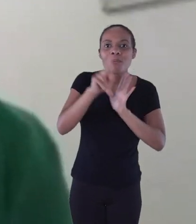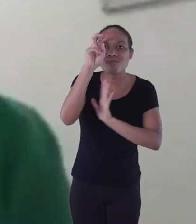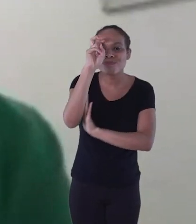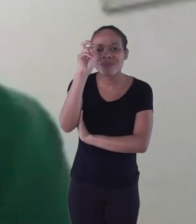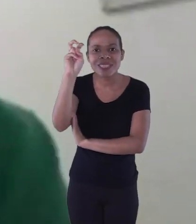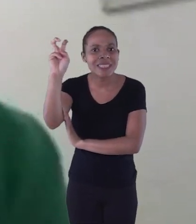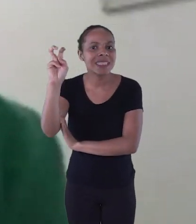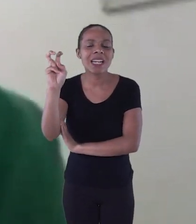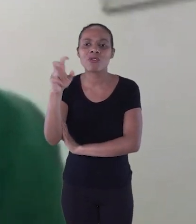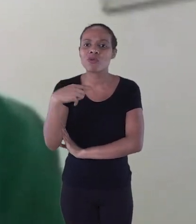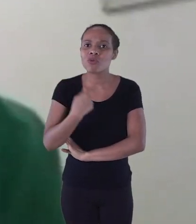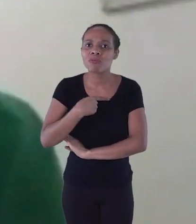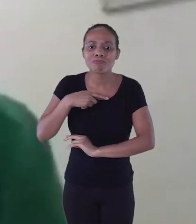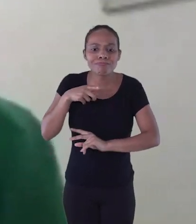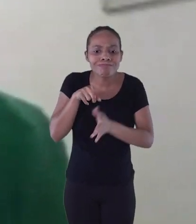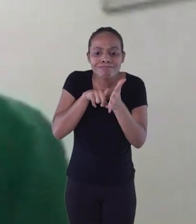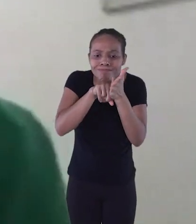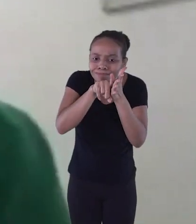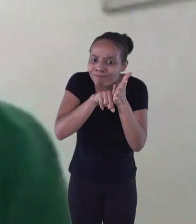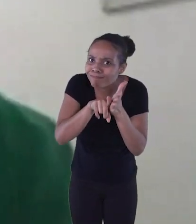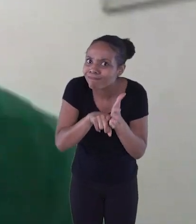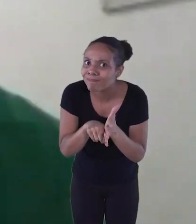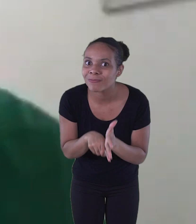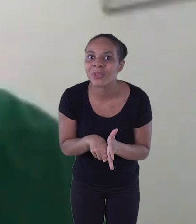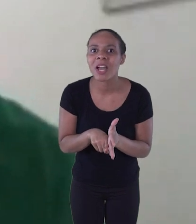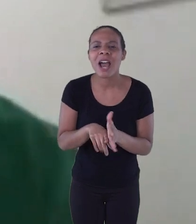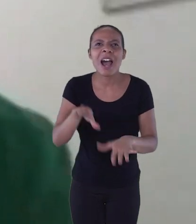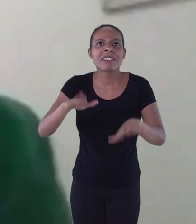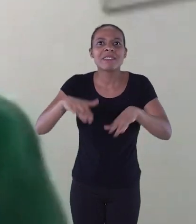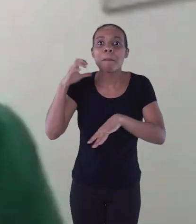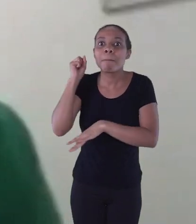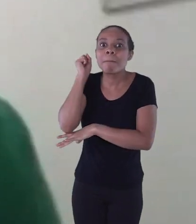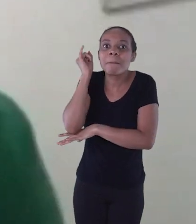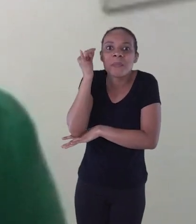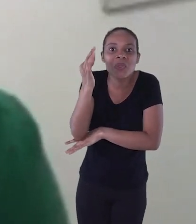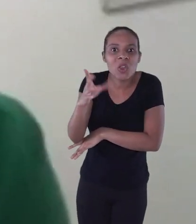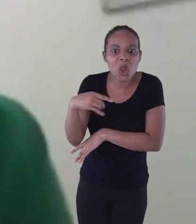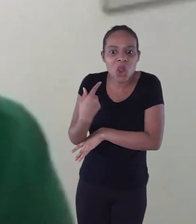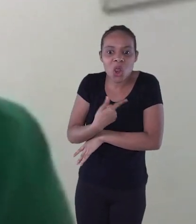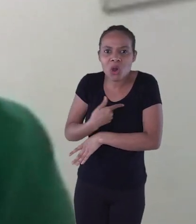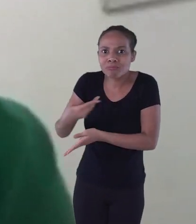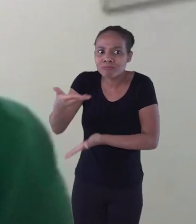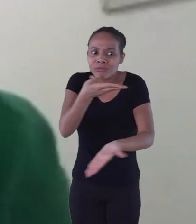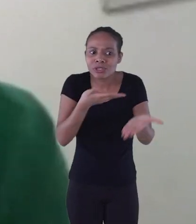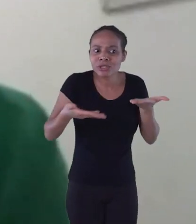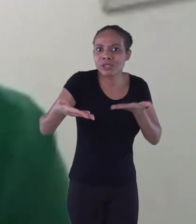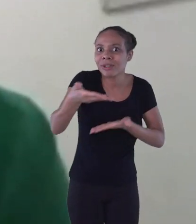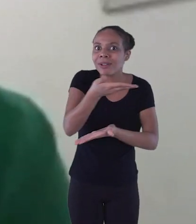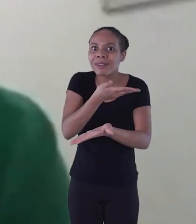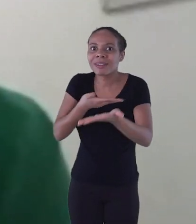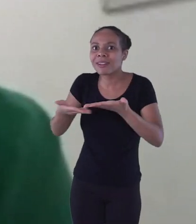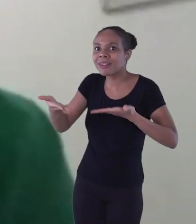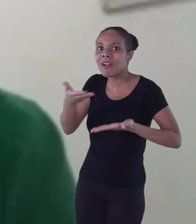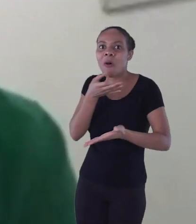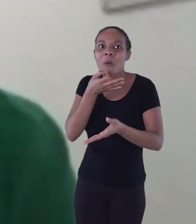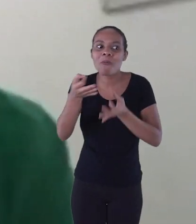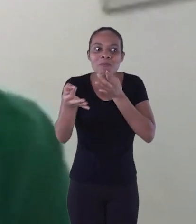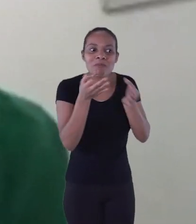motivação. A coisa, de madrugada, a gente estava trocando mensagem, dando opinião, inventando coisa, o negócio não tem